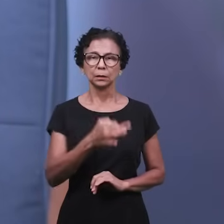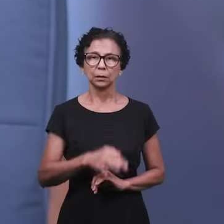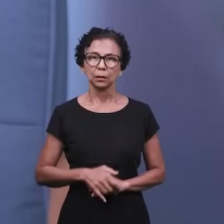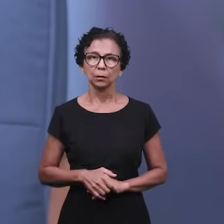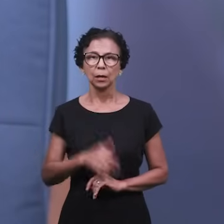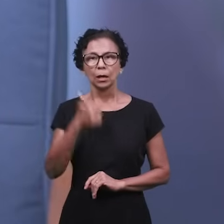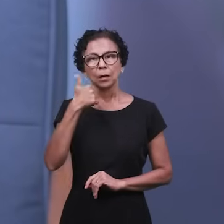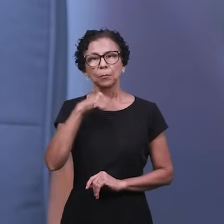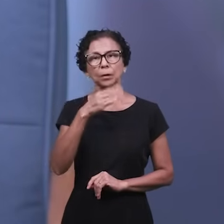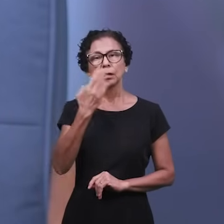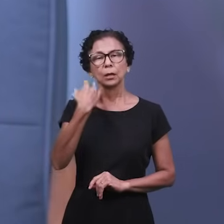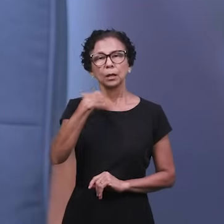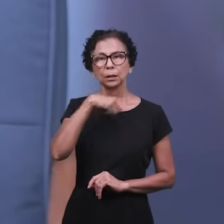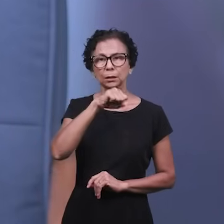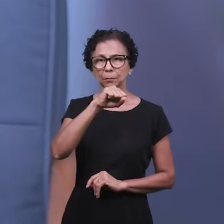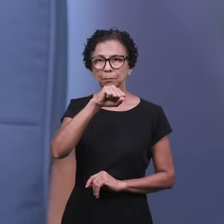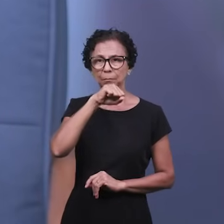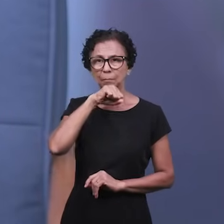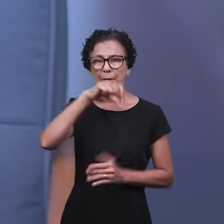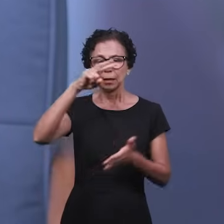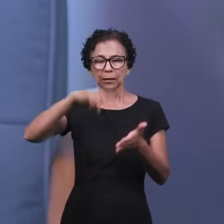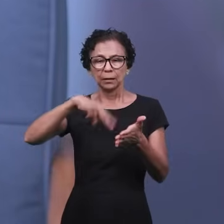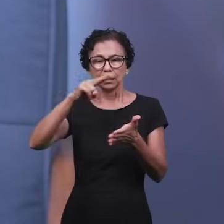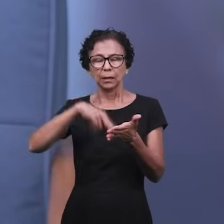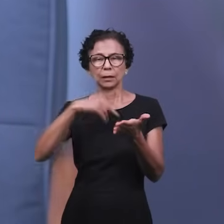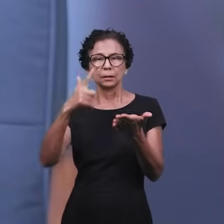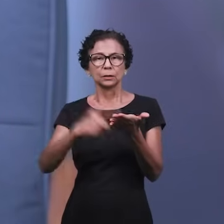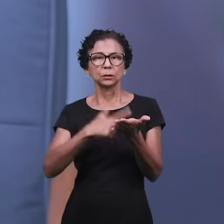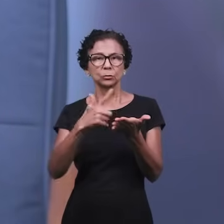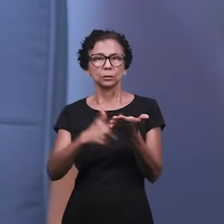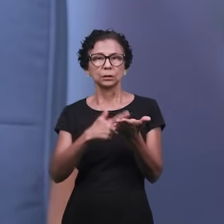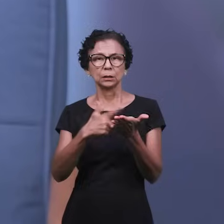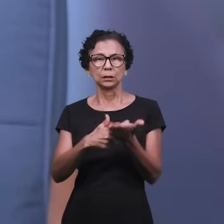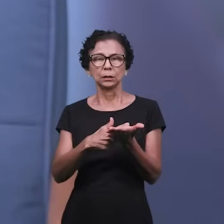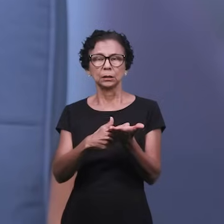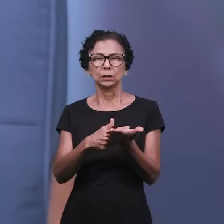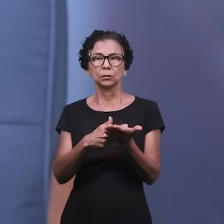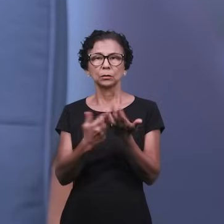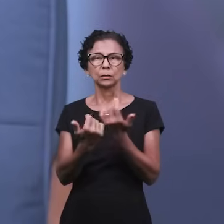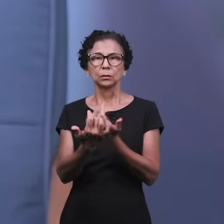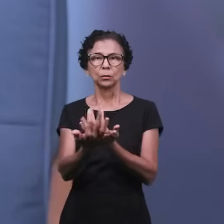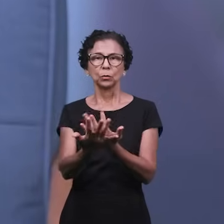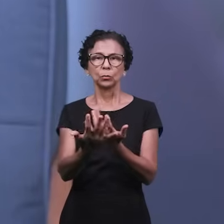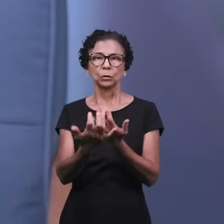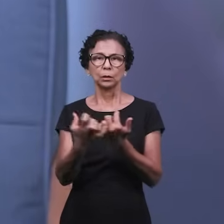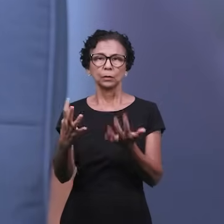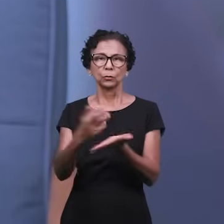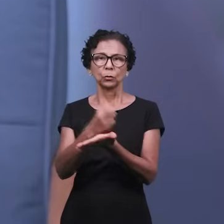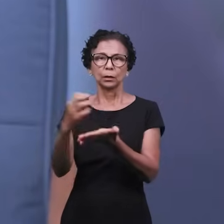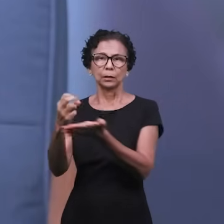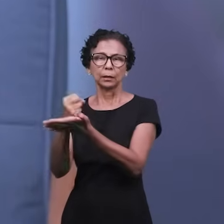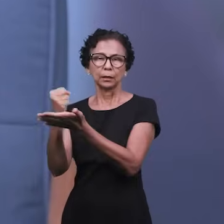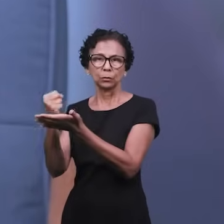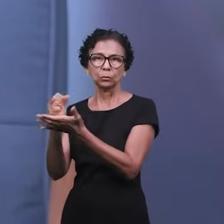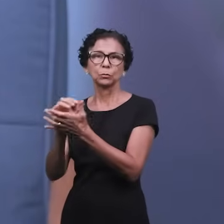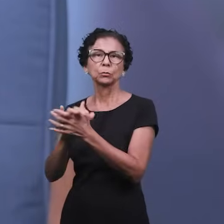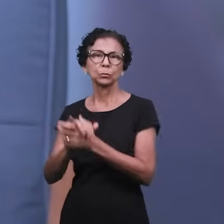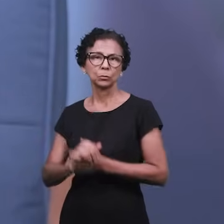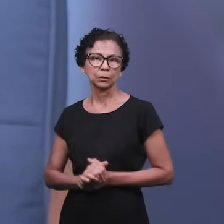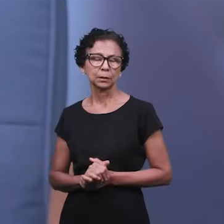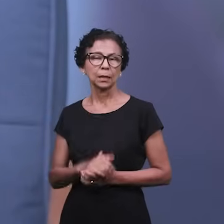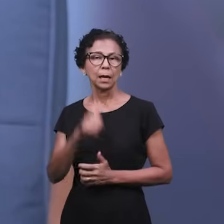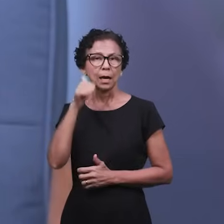da coleção Colhendo Trigo, que é toda escrita pela nossa querida irmã Sara, que ali a gente